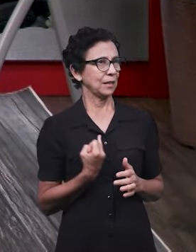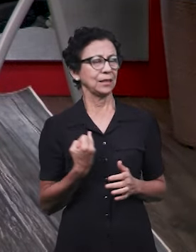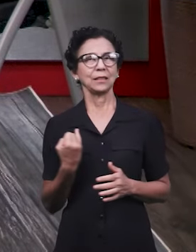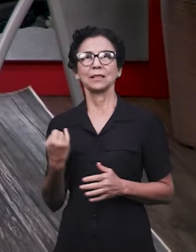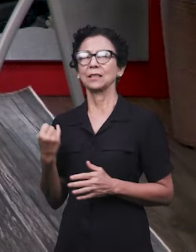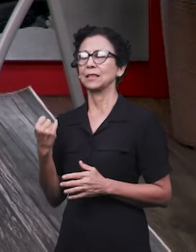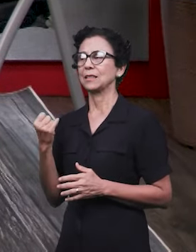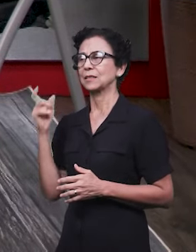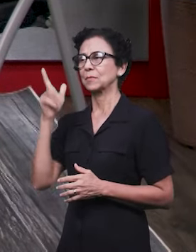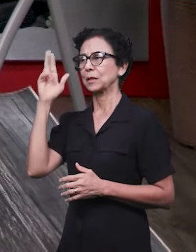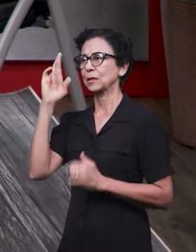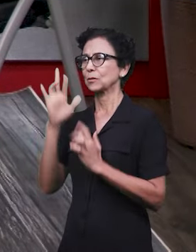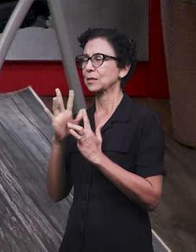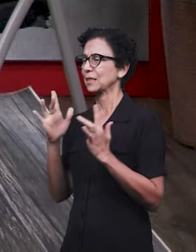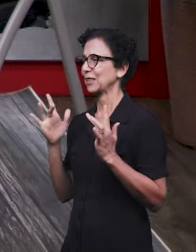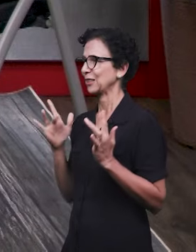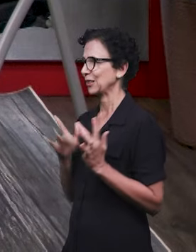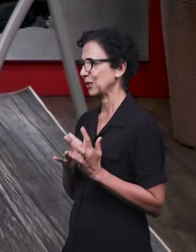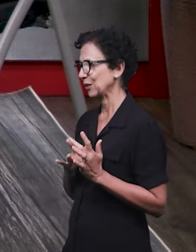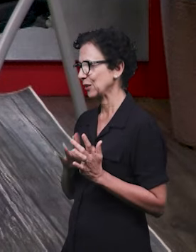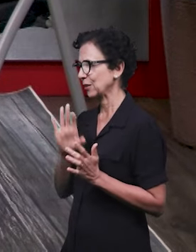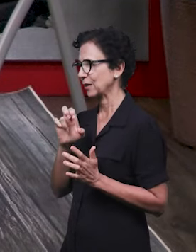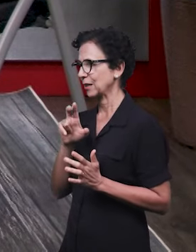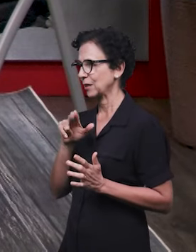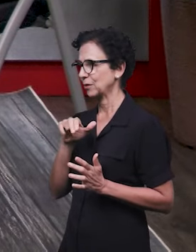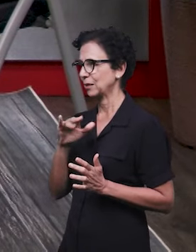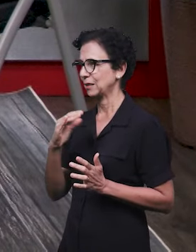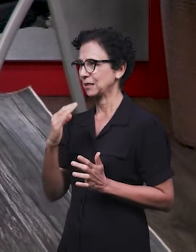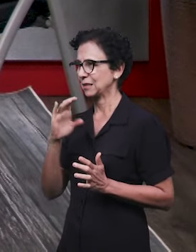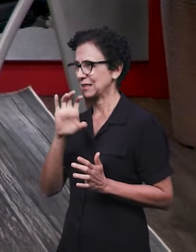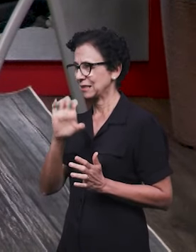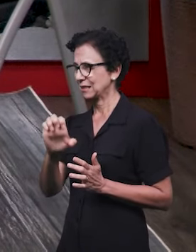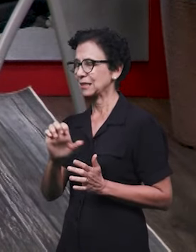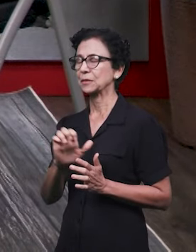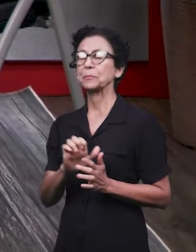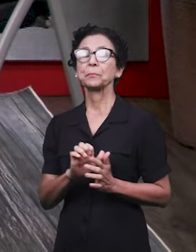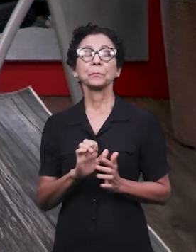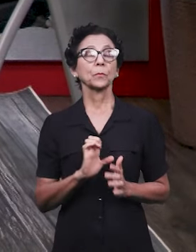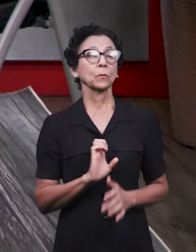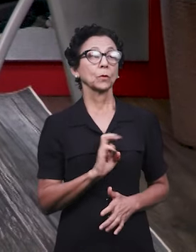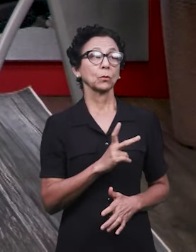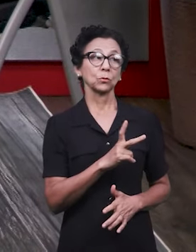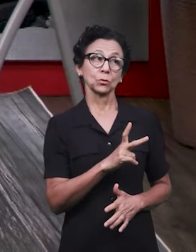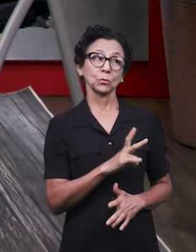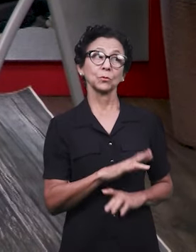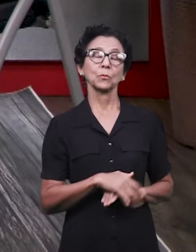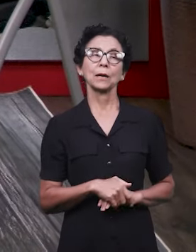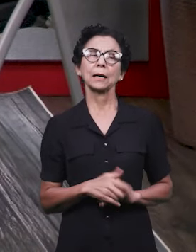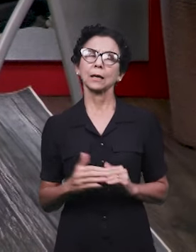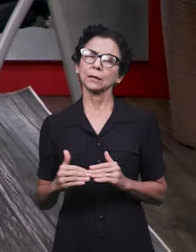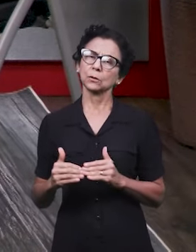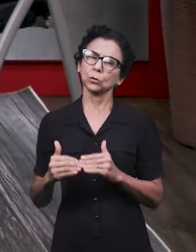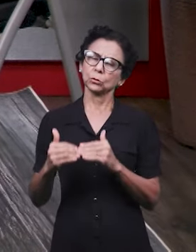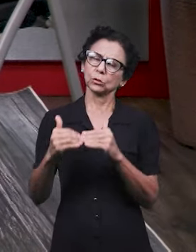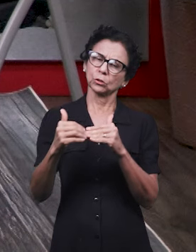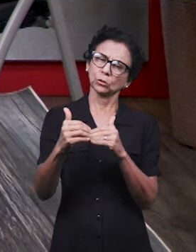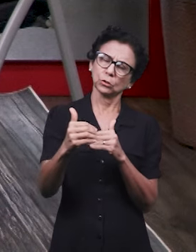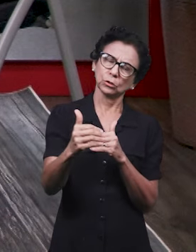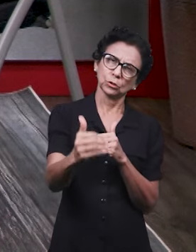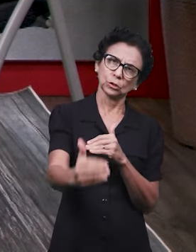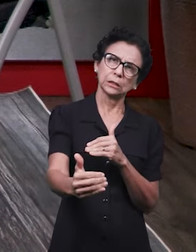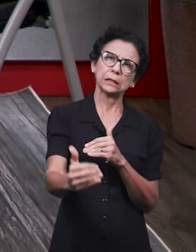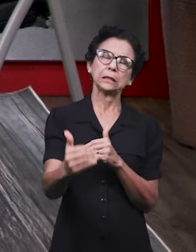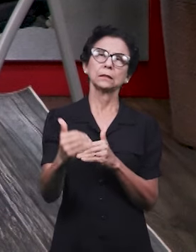todos. Irmã Janaína, nós hoje vamos dar continuidade, né? Aquelas rotinas